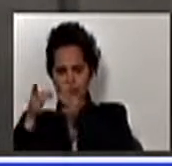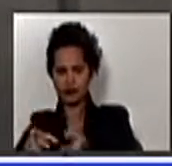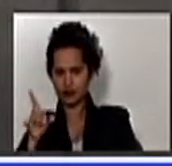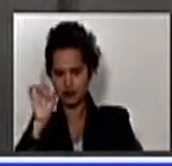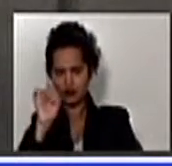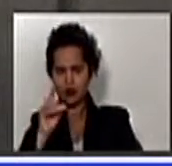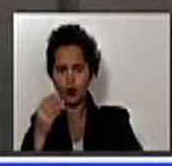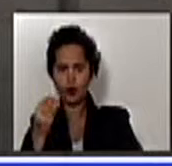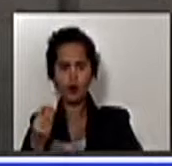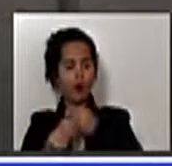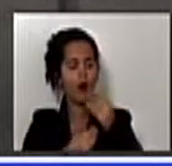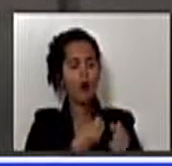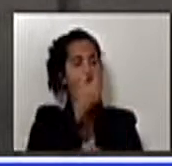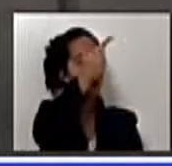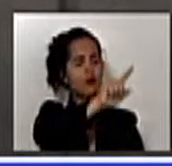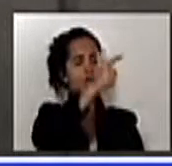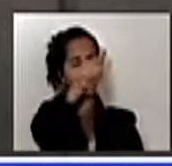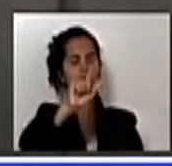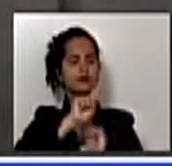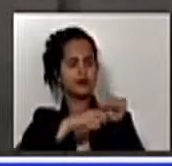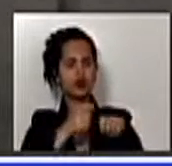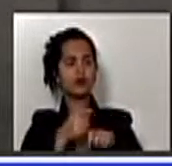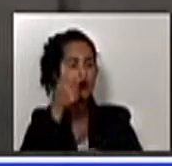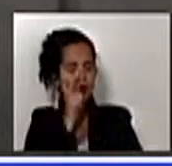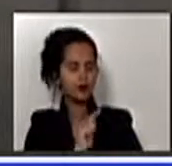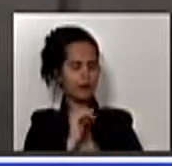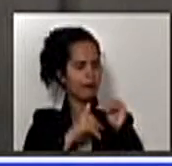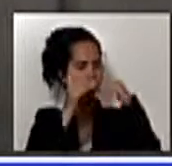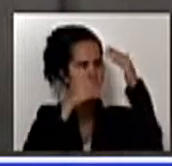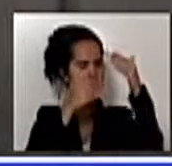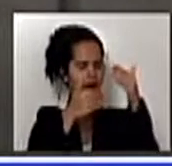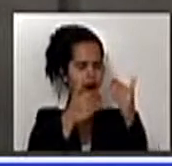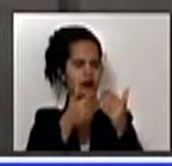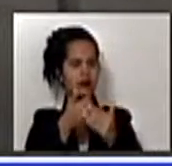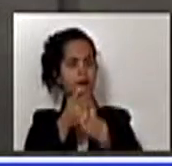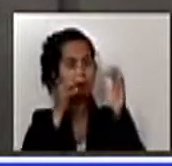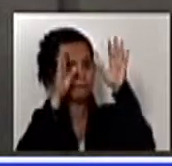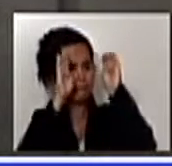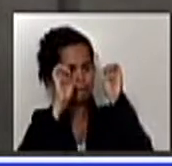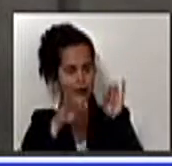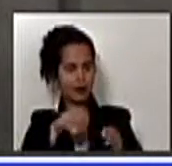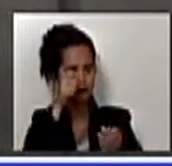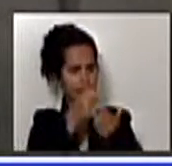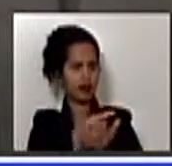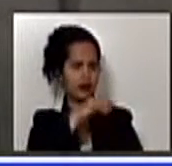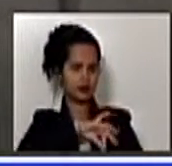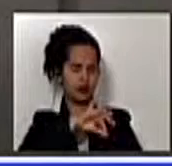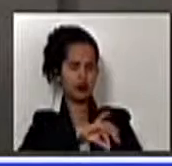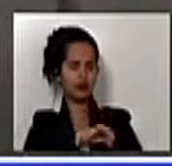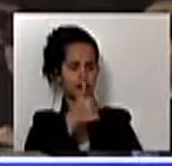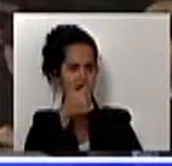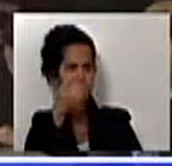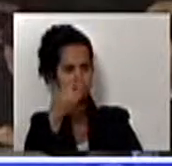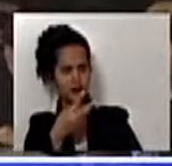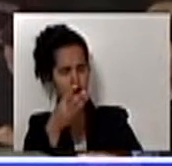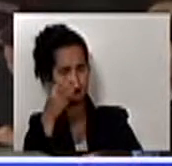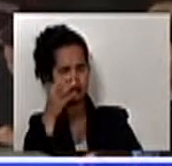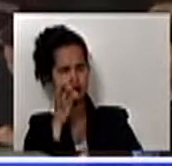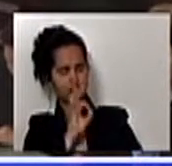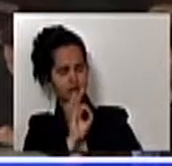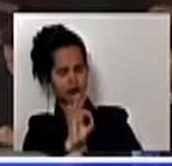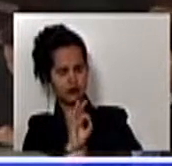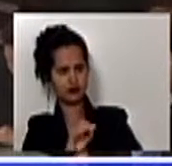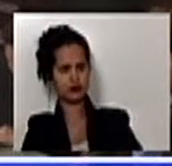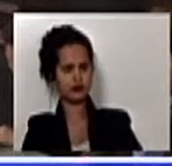outras medidas que a gente possa sair no final do ano com o 13º realmente concluído como foi esse ano. Na verdade,